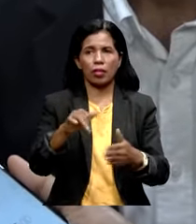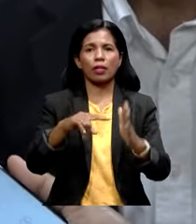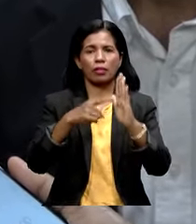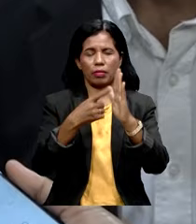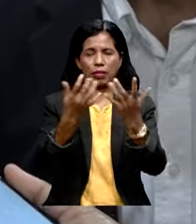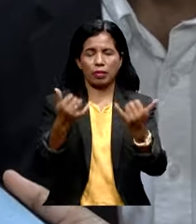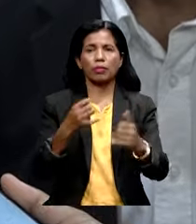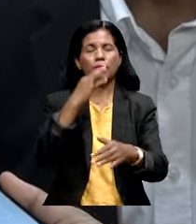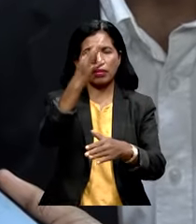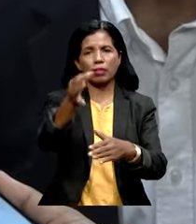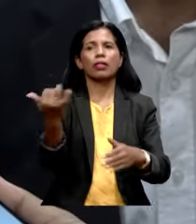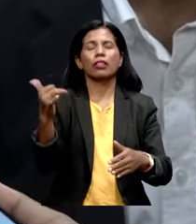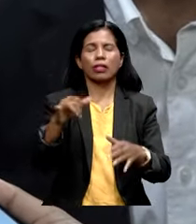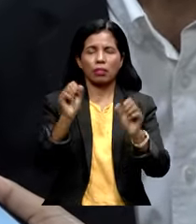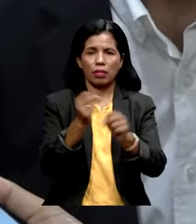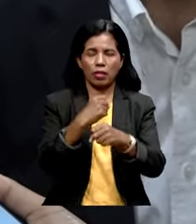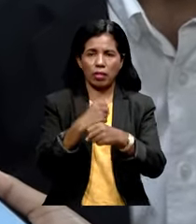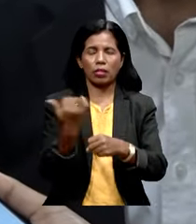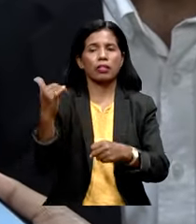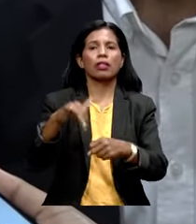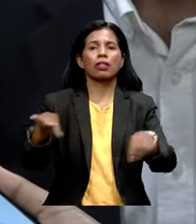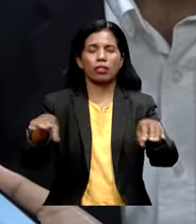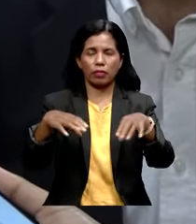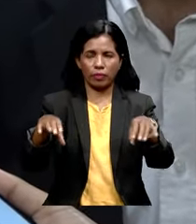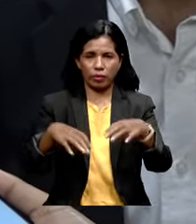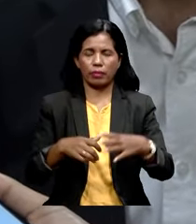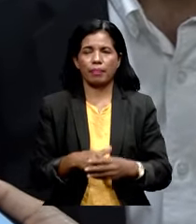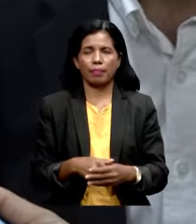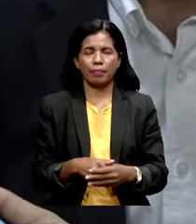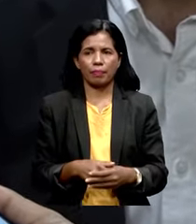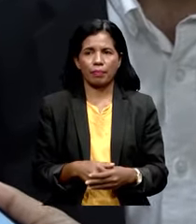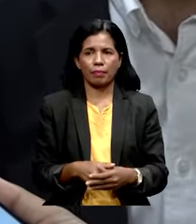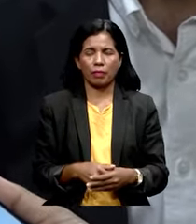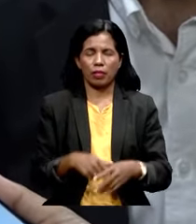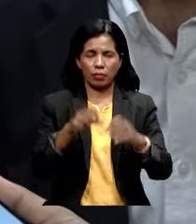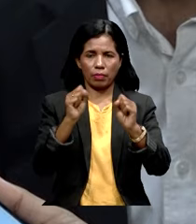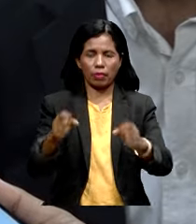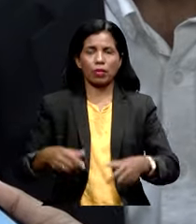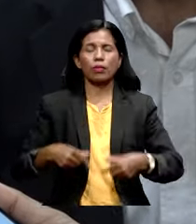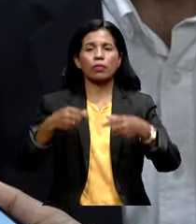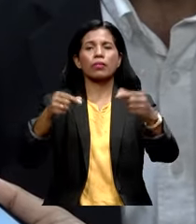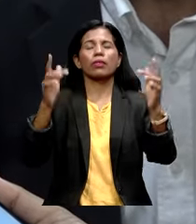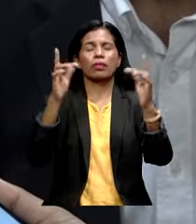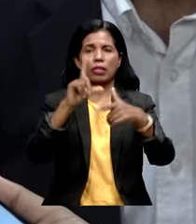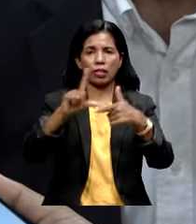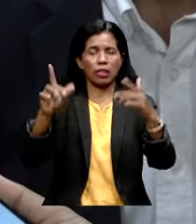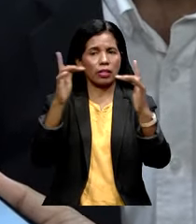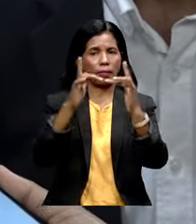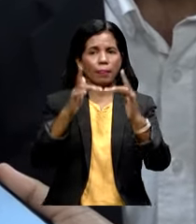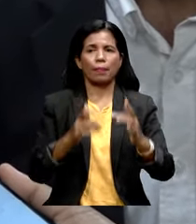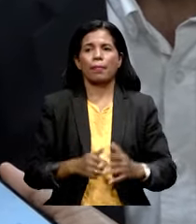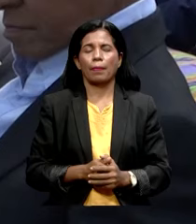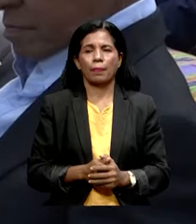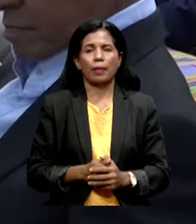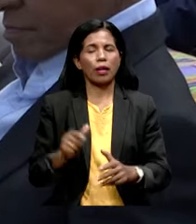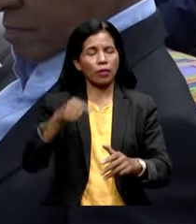Sira ba ohin Sira bela halona ser nia ba serviço, né? Para tu bela fornece internet. Além de ne, foi na Laixne Mosh,